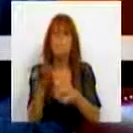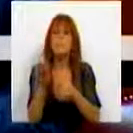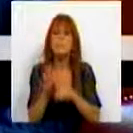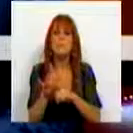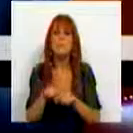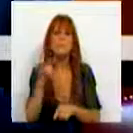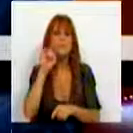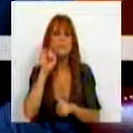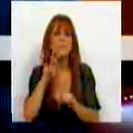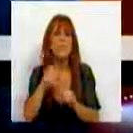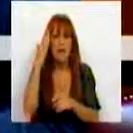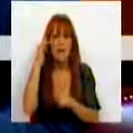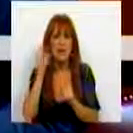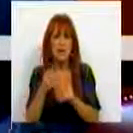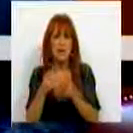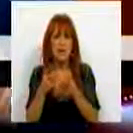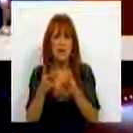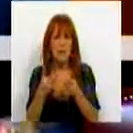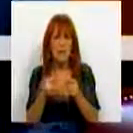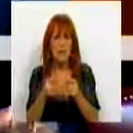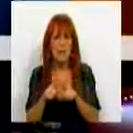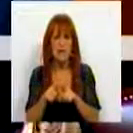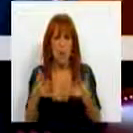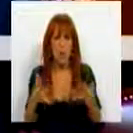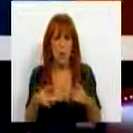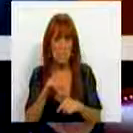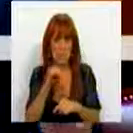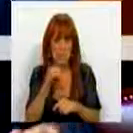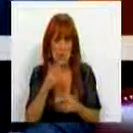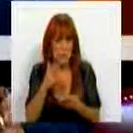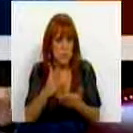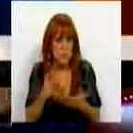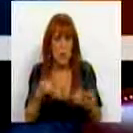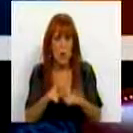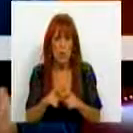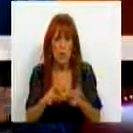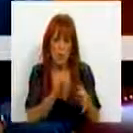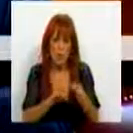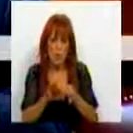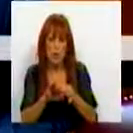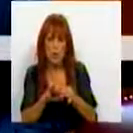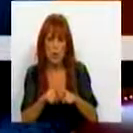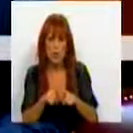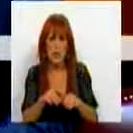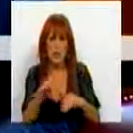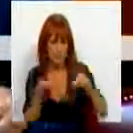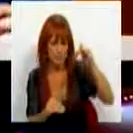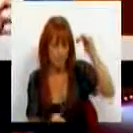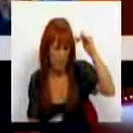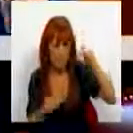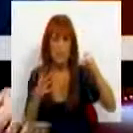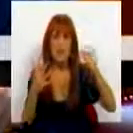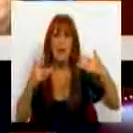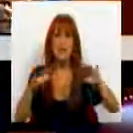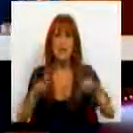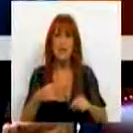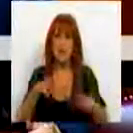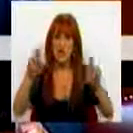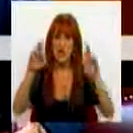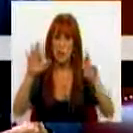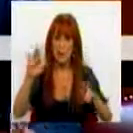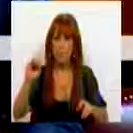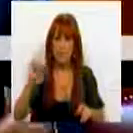designadamente na defesa da capacidade orçamental, para já, ainda e só, para a correção dos choques assimétricos. Mas espero que o